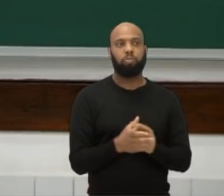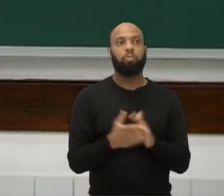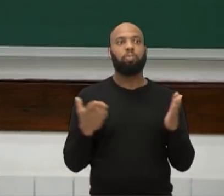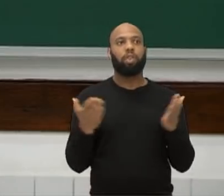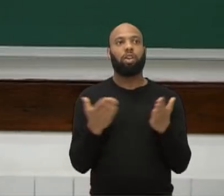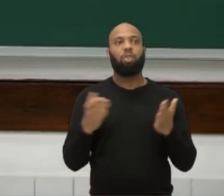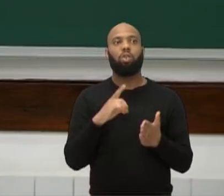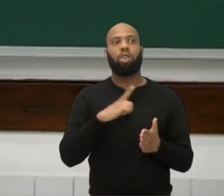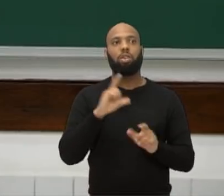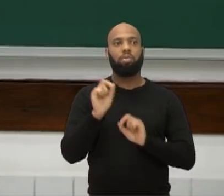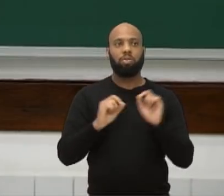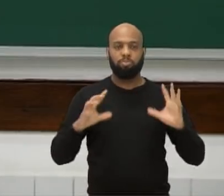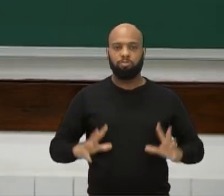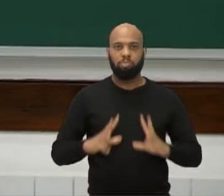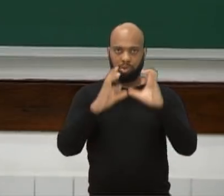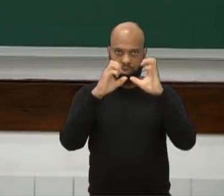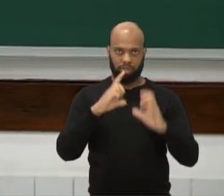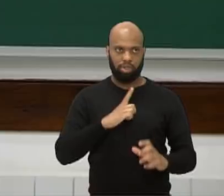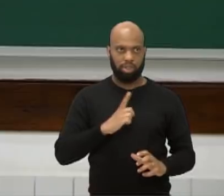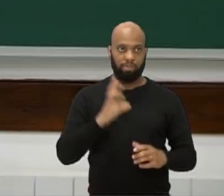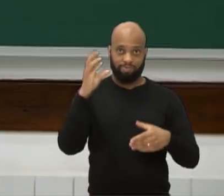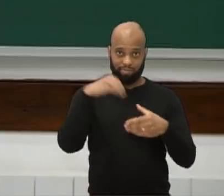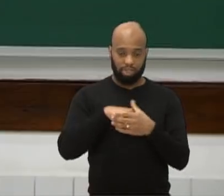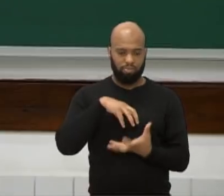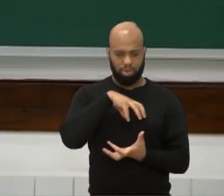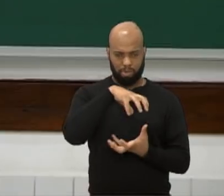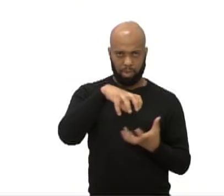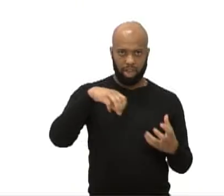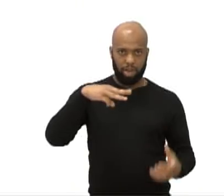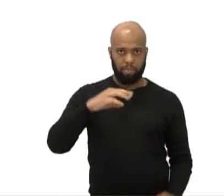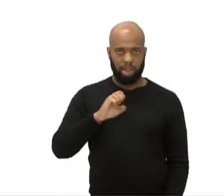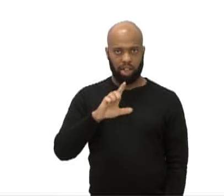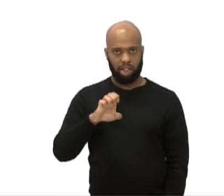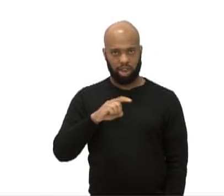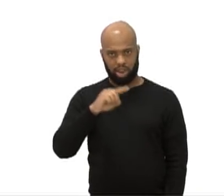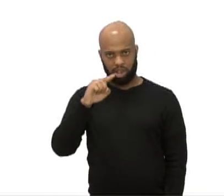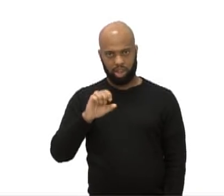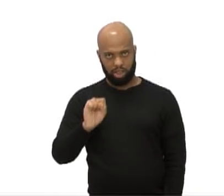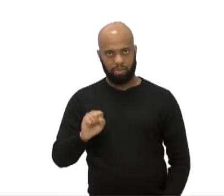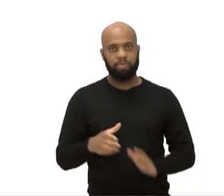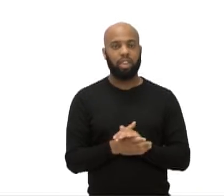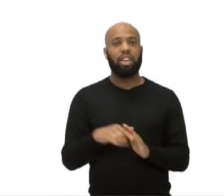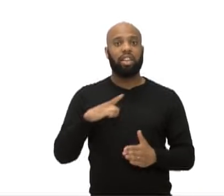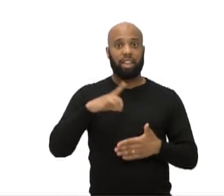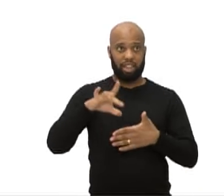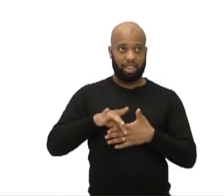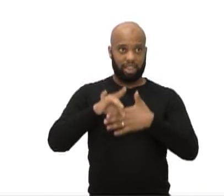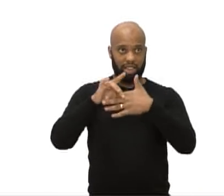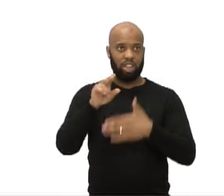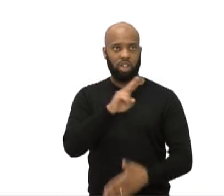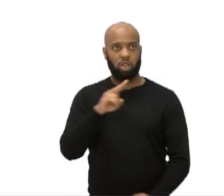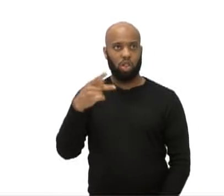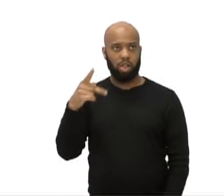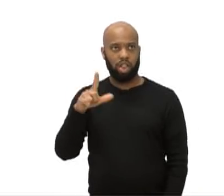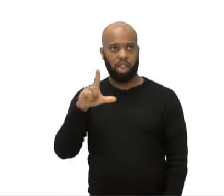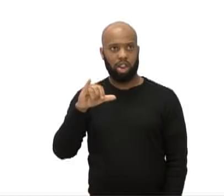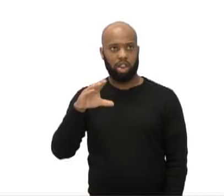Vamos agora para o conflito que teve na revolta dos malês. Liderados por Pacífico